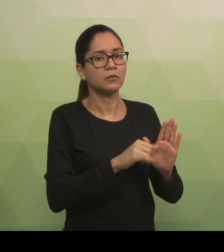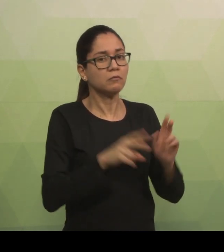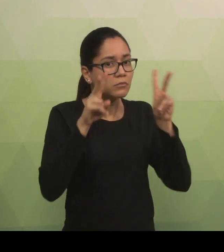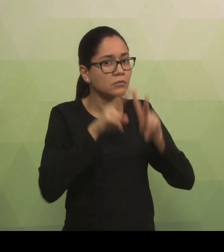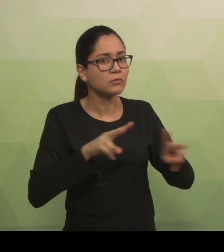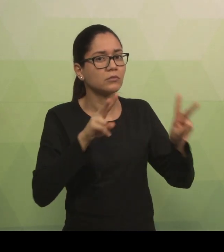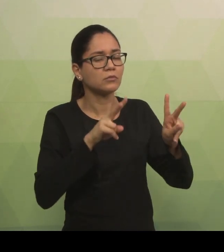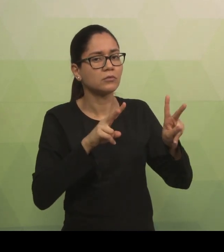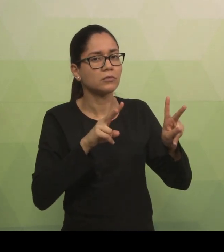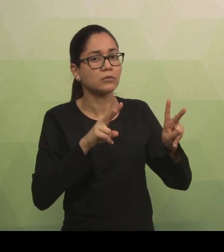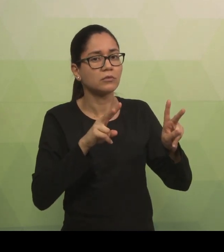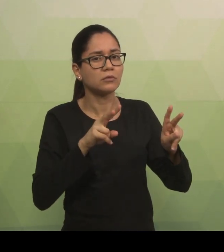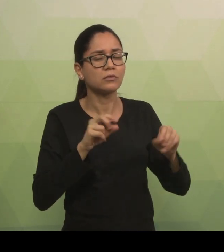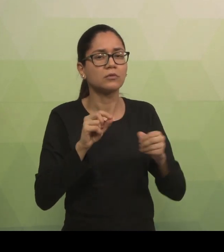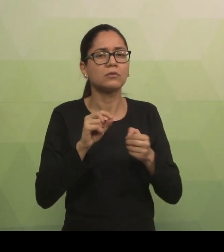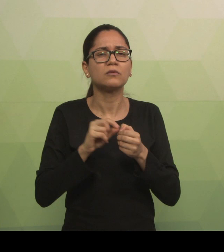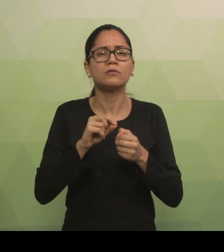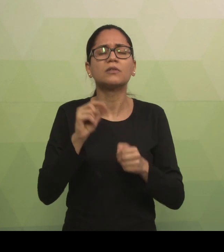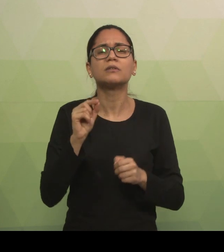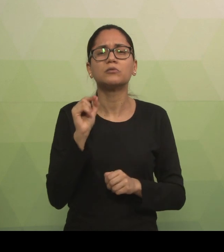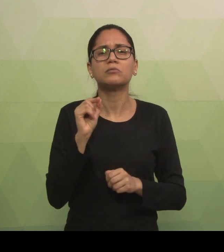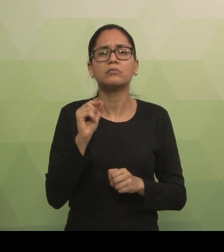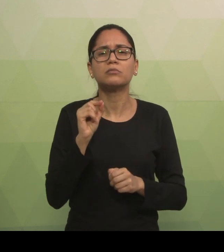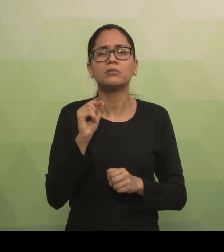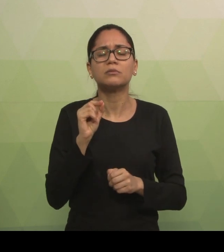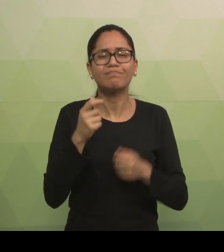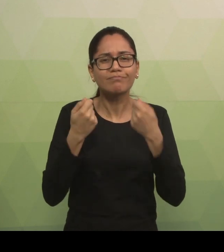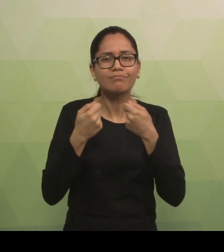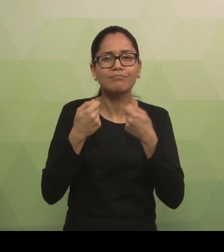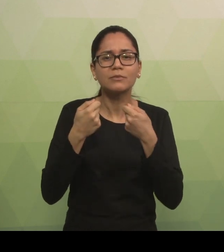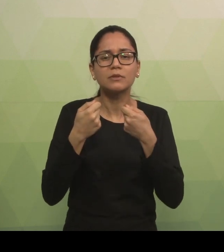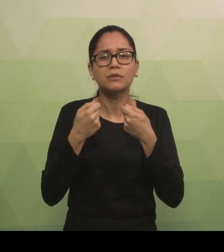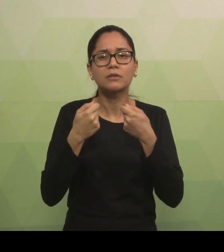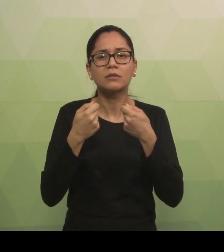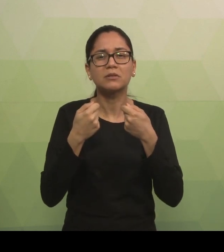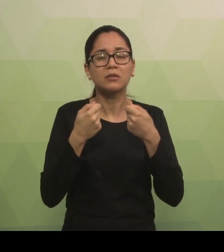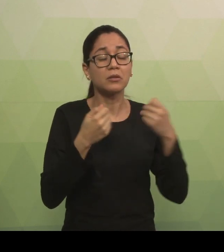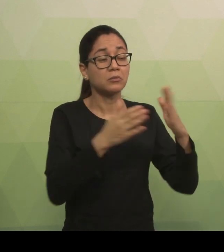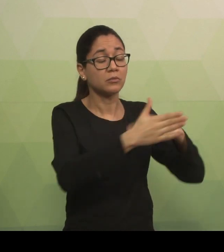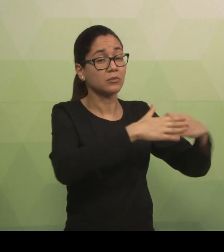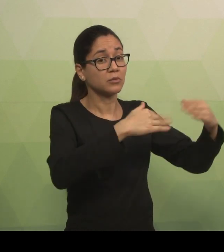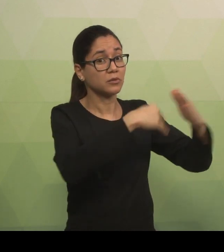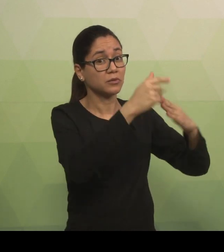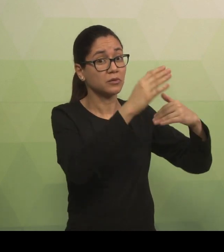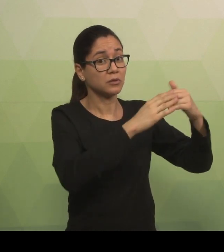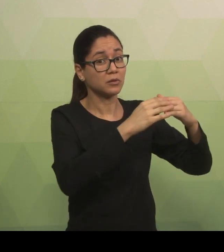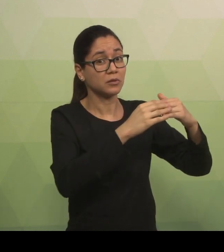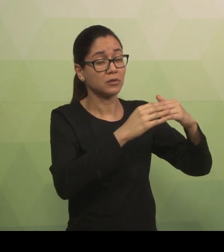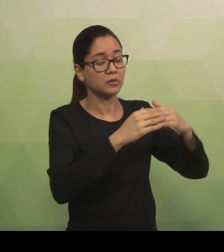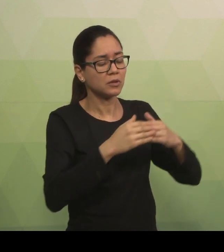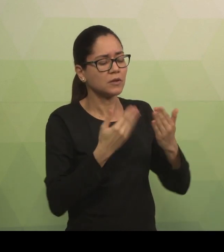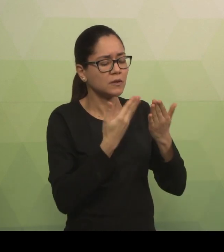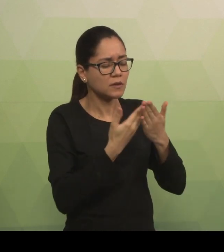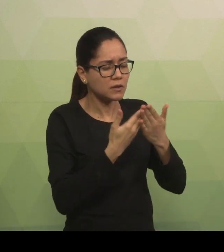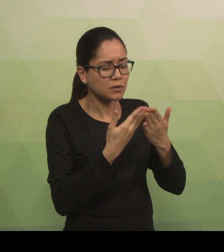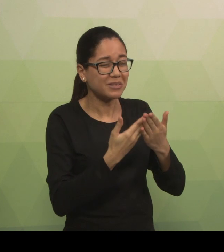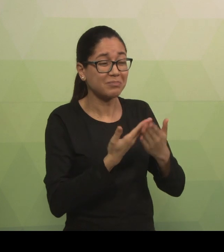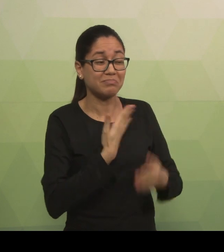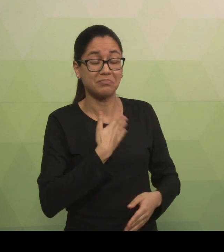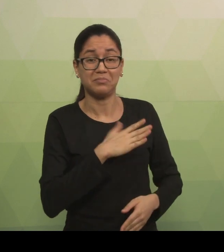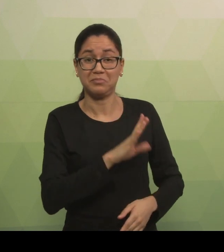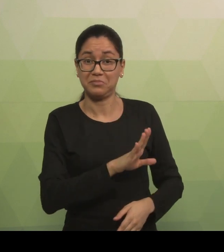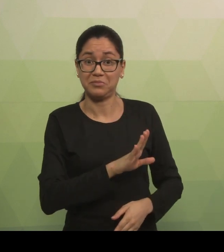e principalmente de um portal, é preciso considerar processos e estudos que nem sempre agradam a maioria dos profissionais